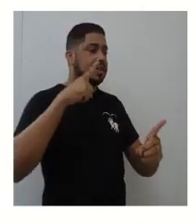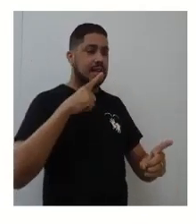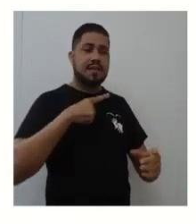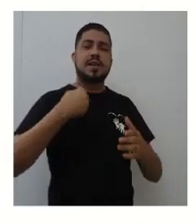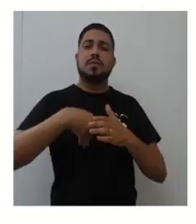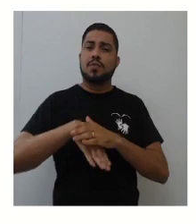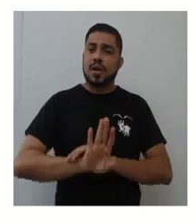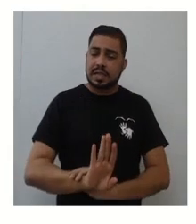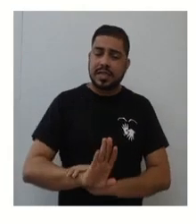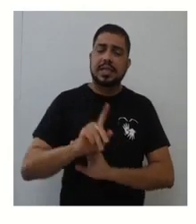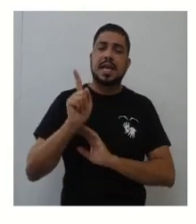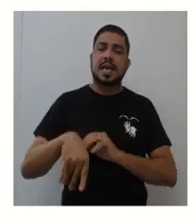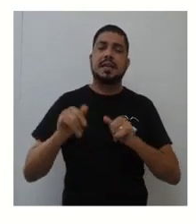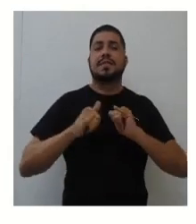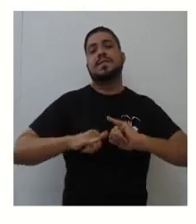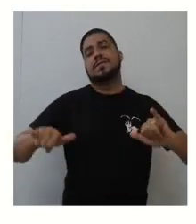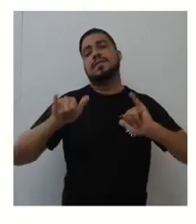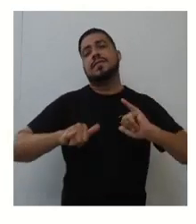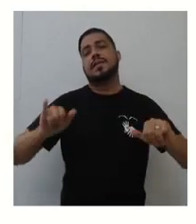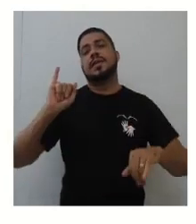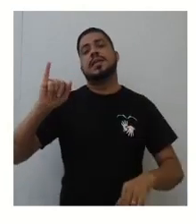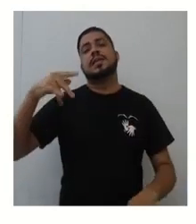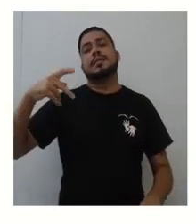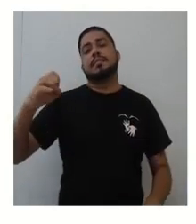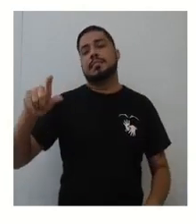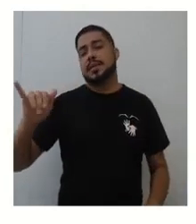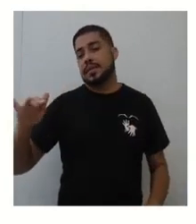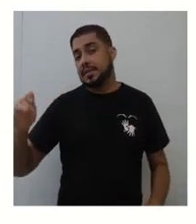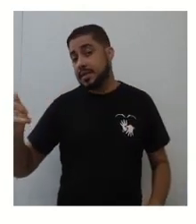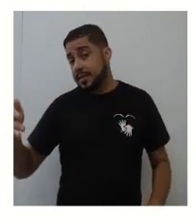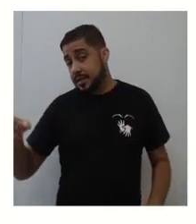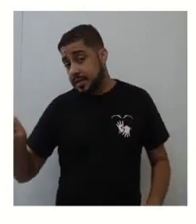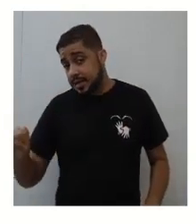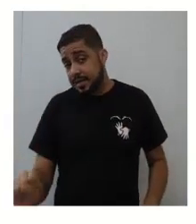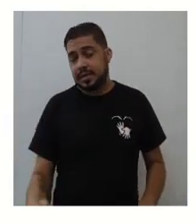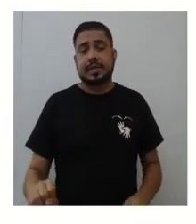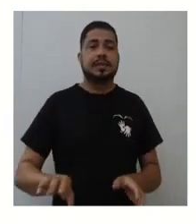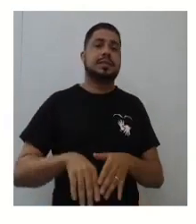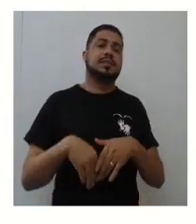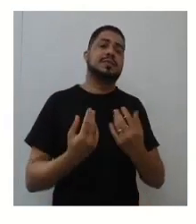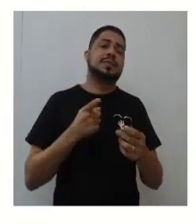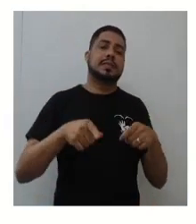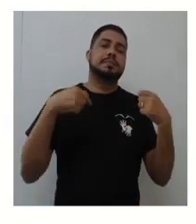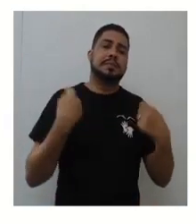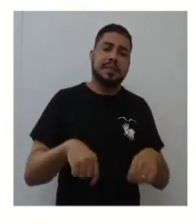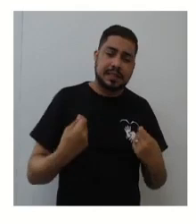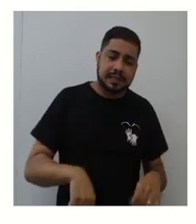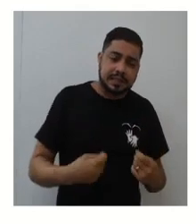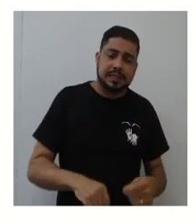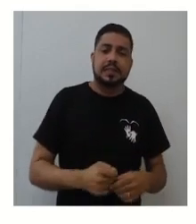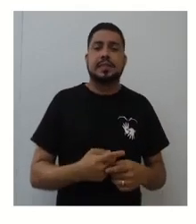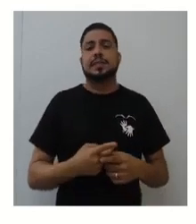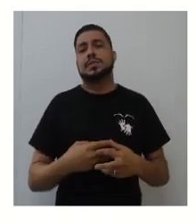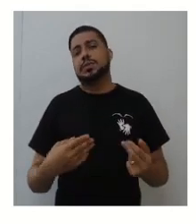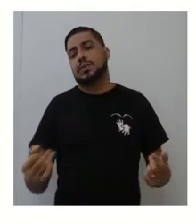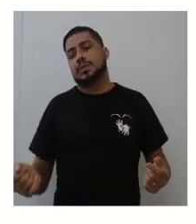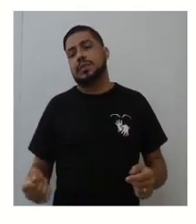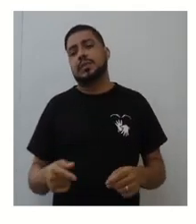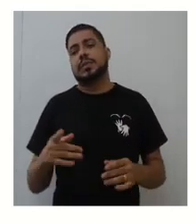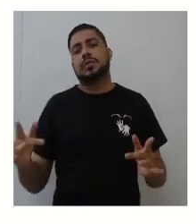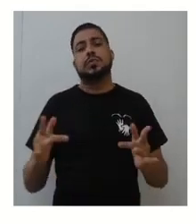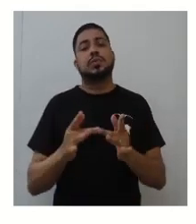guardadas, são as suas informações implícitas. E aí, é claro, você precisa das evidências e